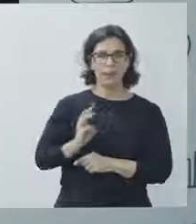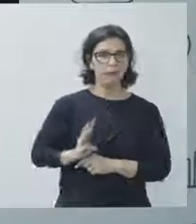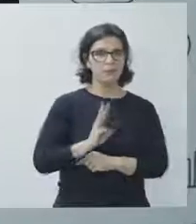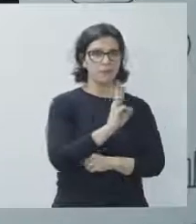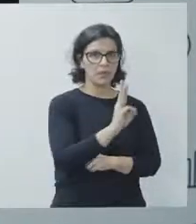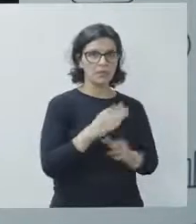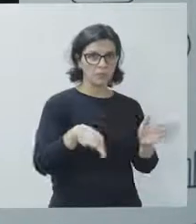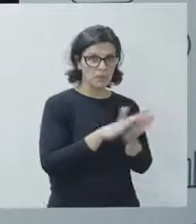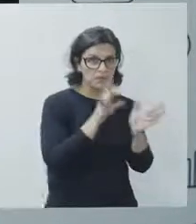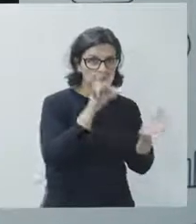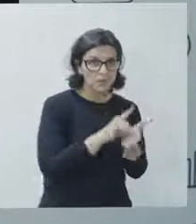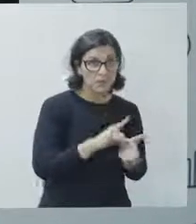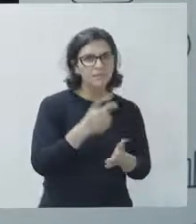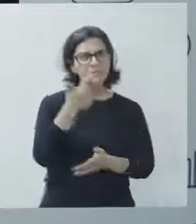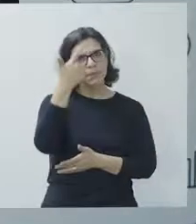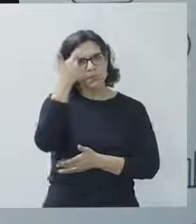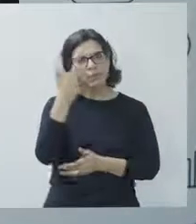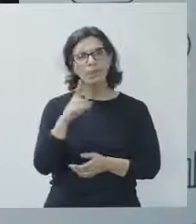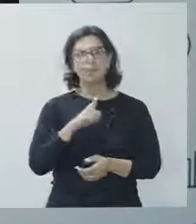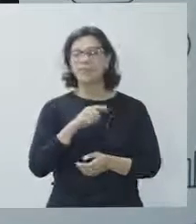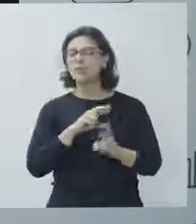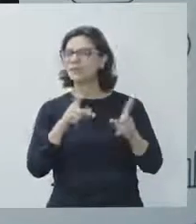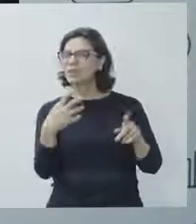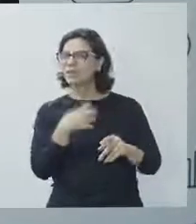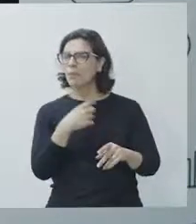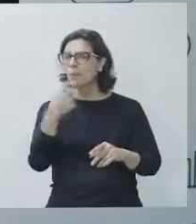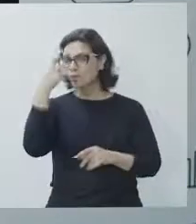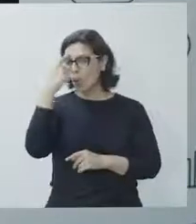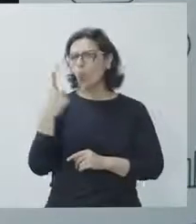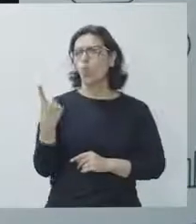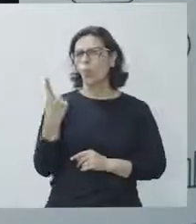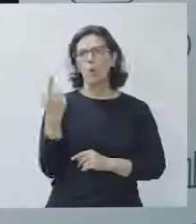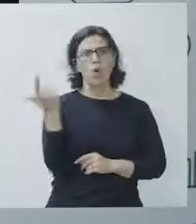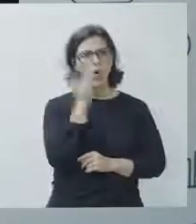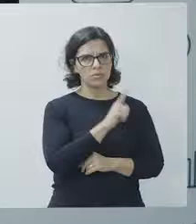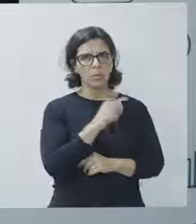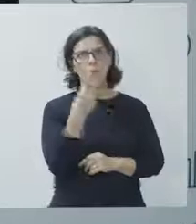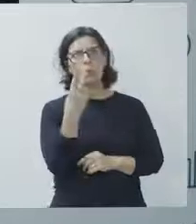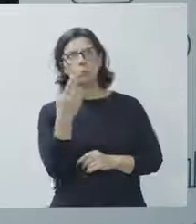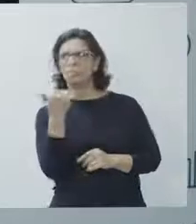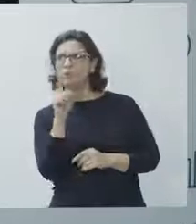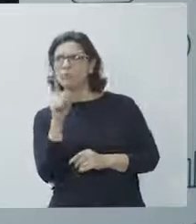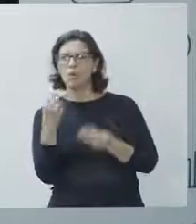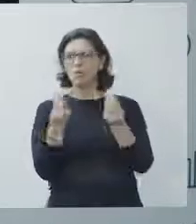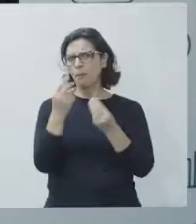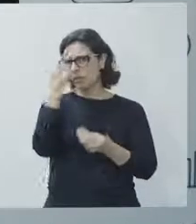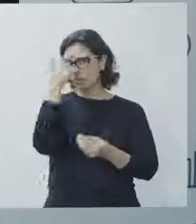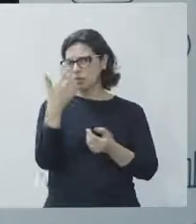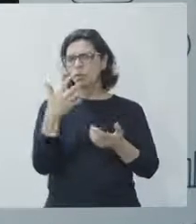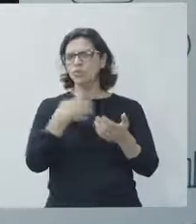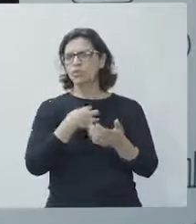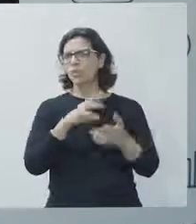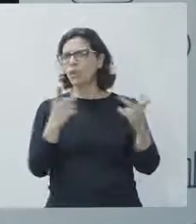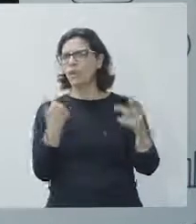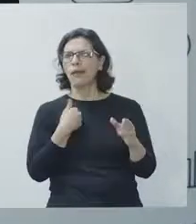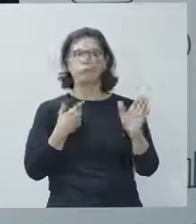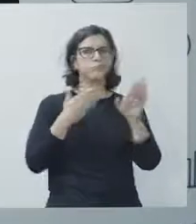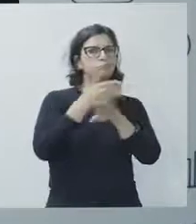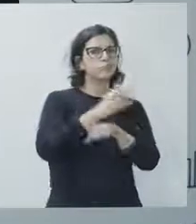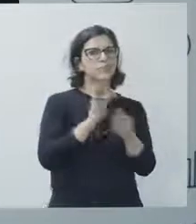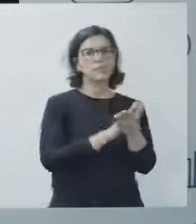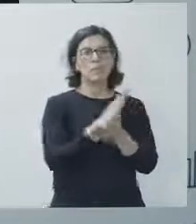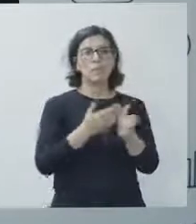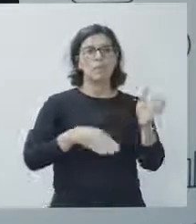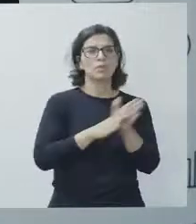iam chegar mesmo? Ou você pensou diferente? Pensou que ia acontecer alguma coisa e não ia poder entrar ali para